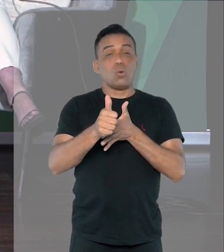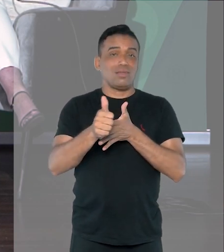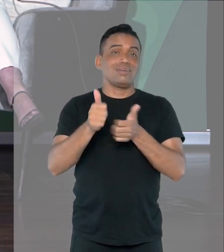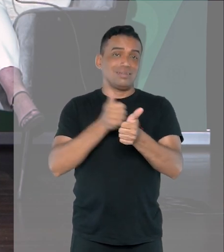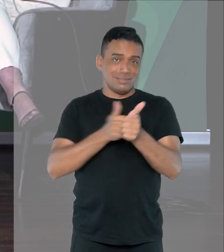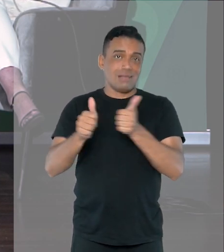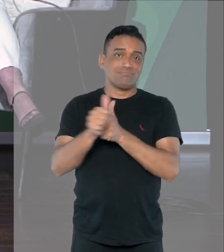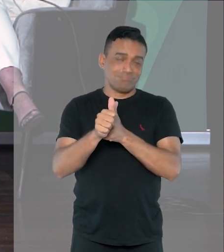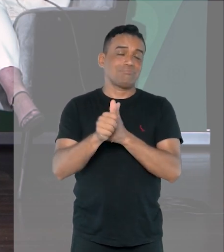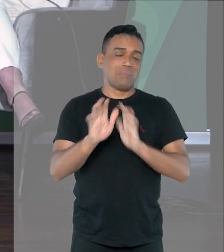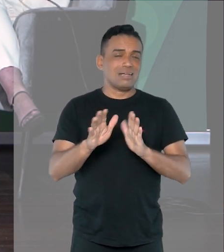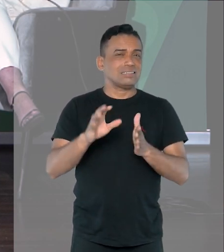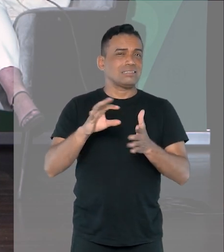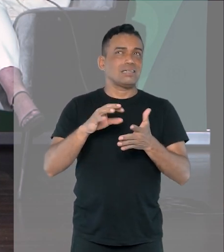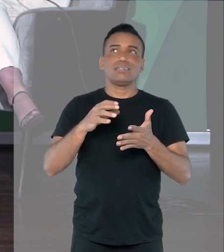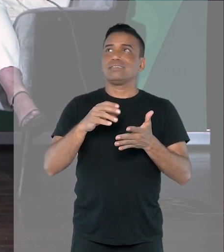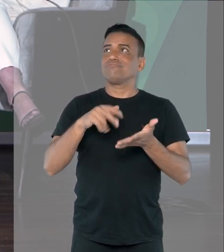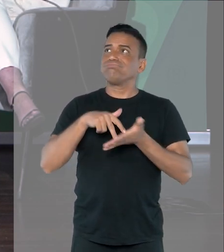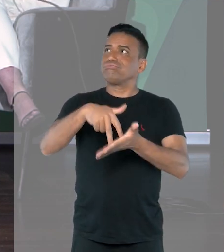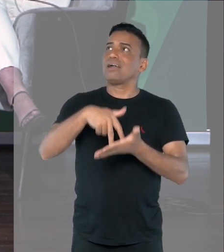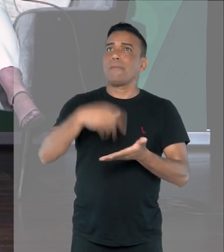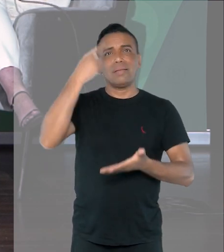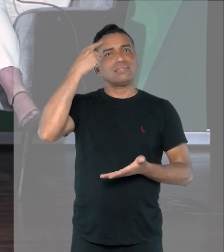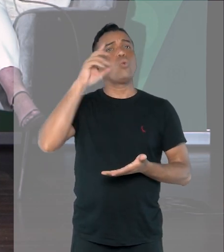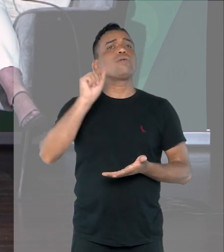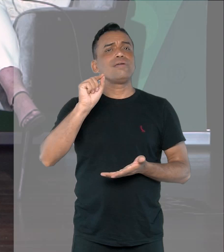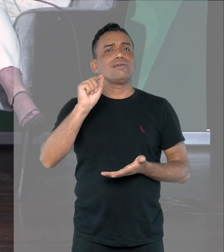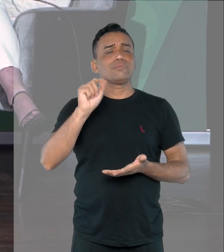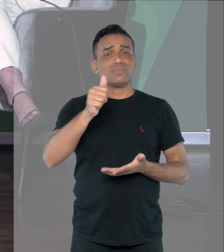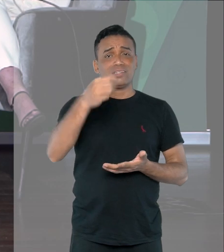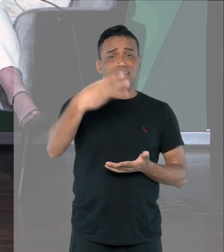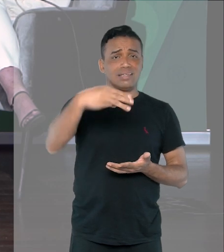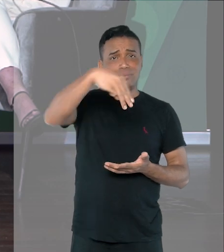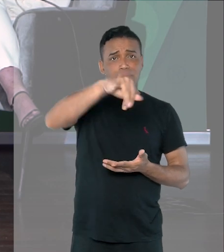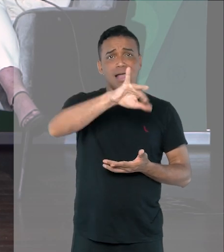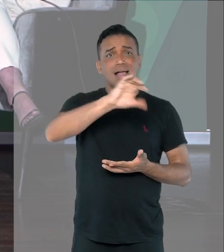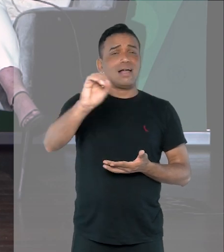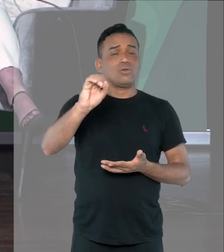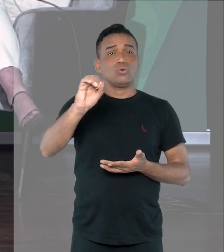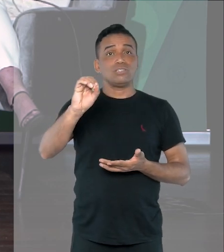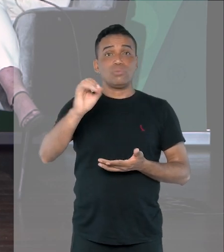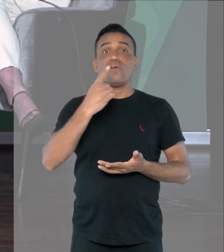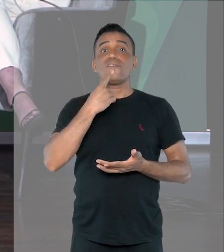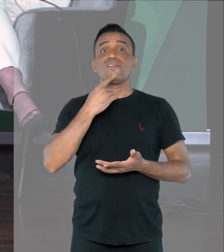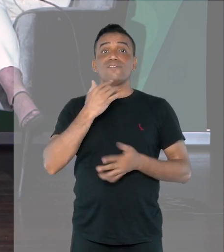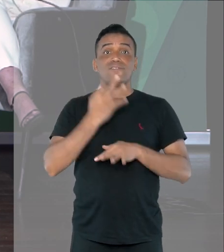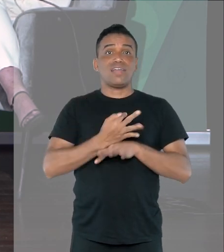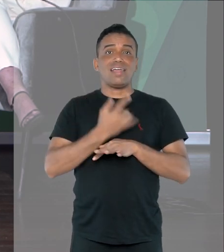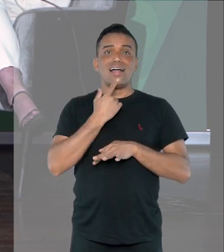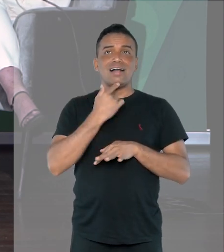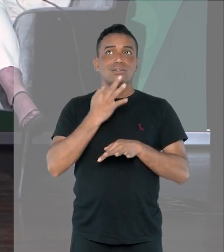temos que pensar naquilo que nos irmanou. Né? O dia 13 de maio era para ser festejado no Brasil como um feriado e que as pessoas